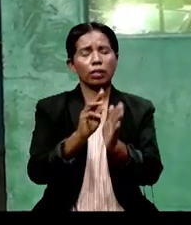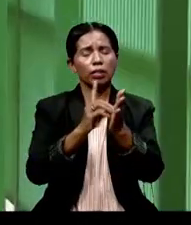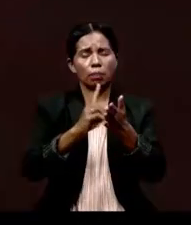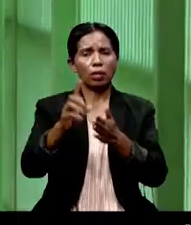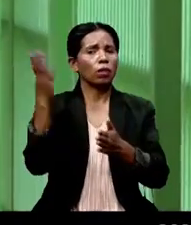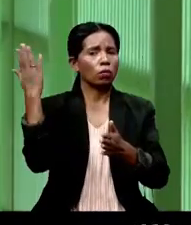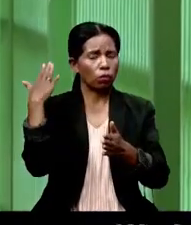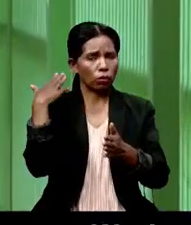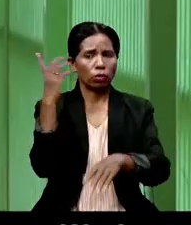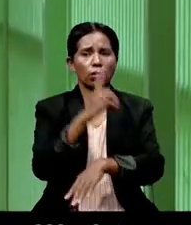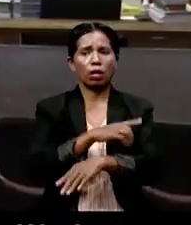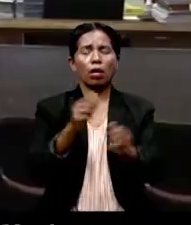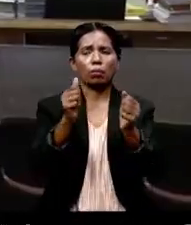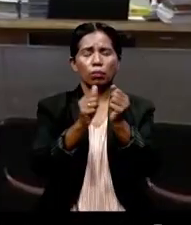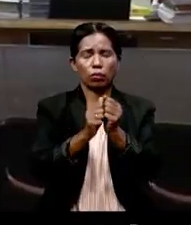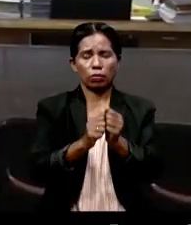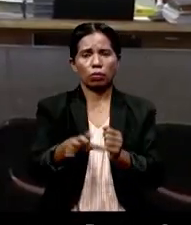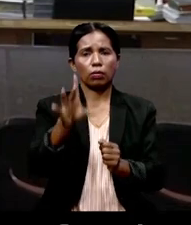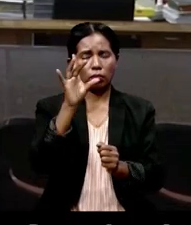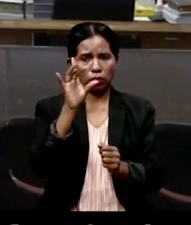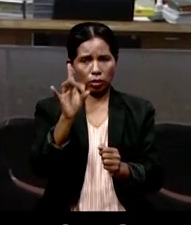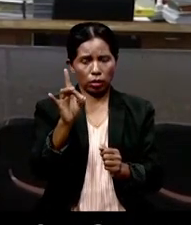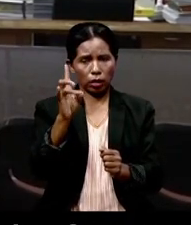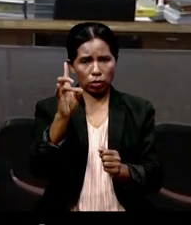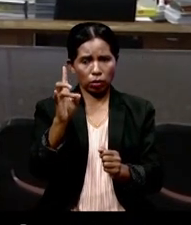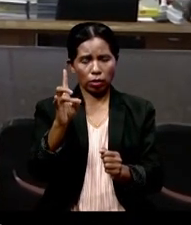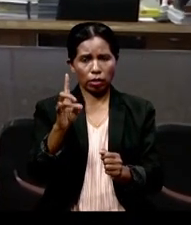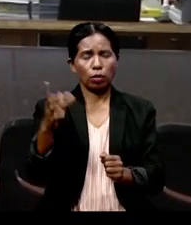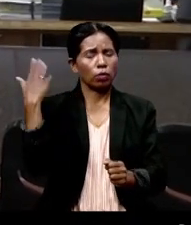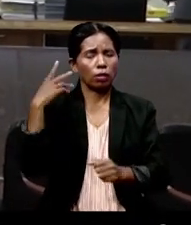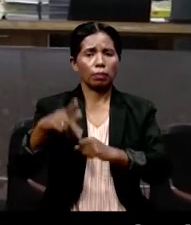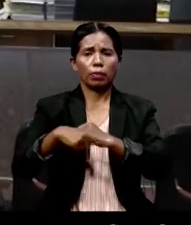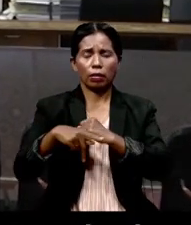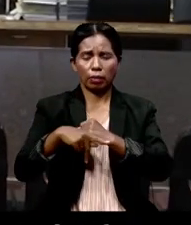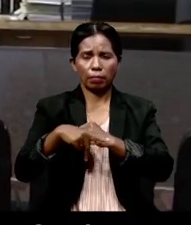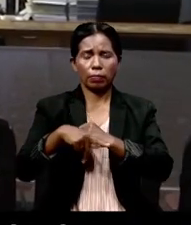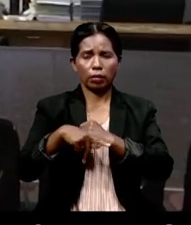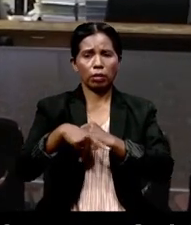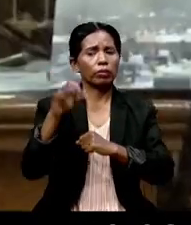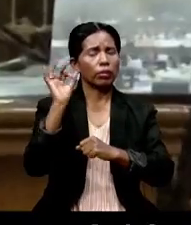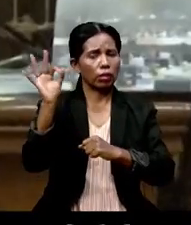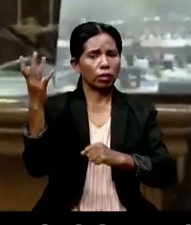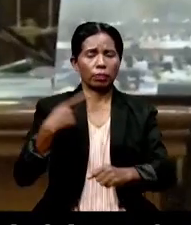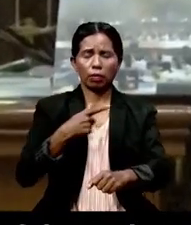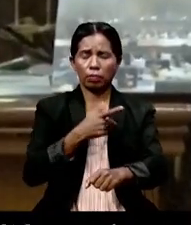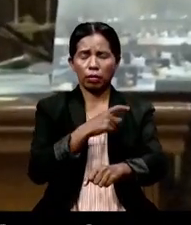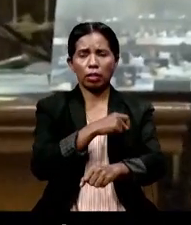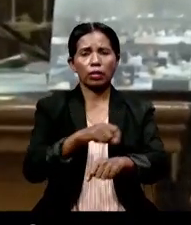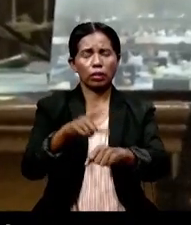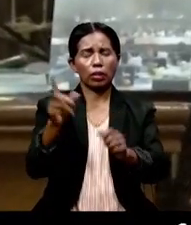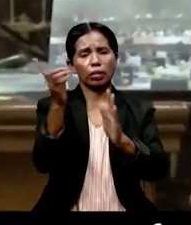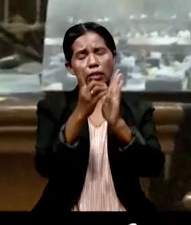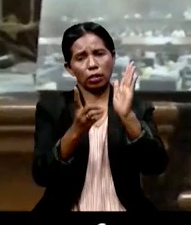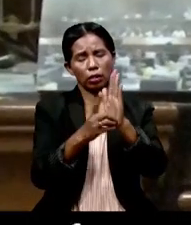rua hamutuk na in hitu antes ne bancada fretelin e o parlamento nacional informa tuir dados ne bem maxira iha